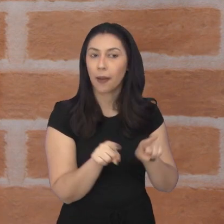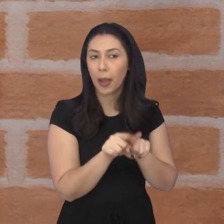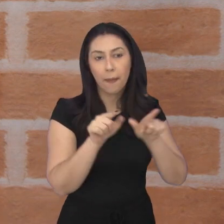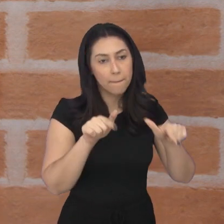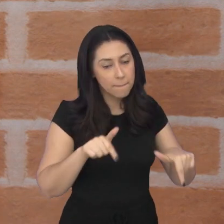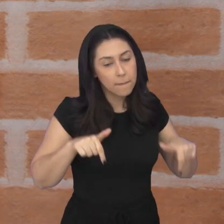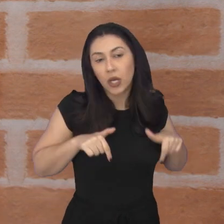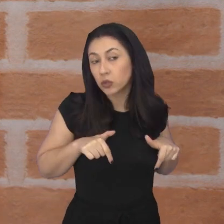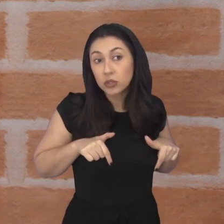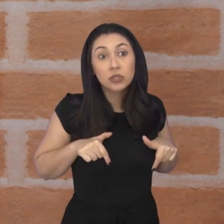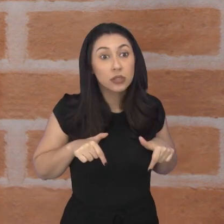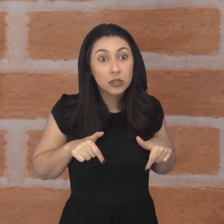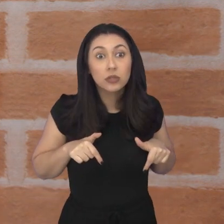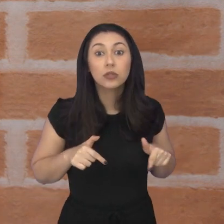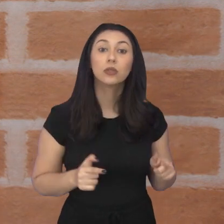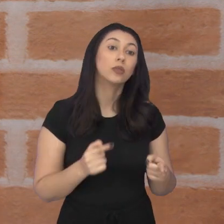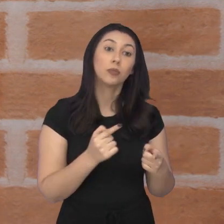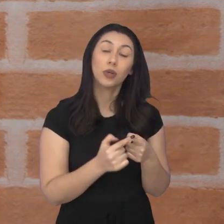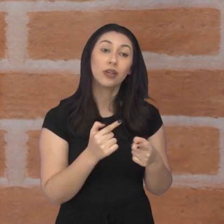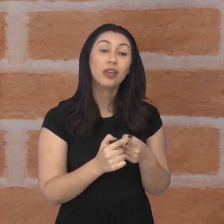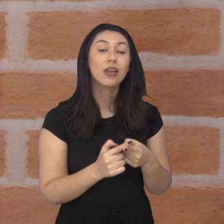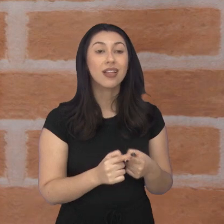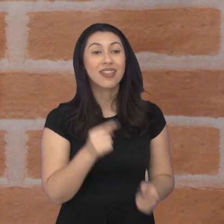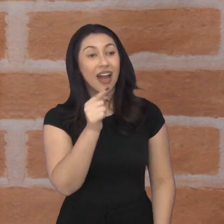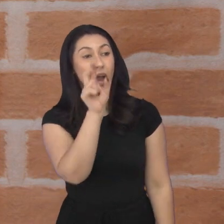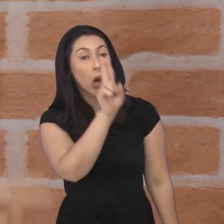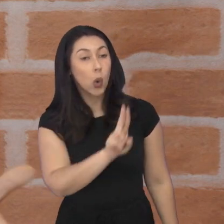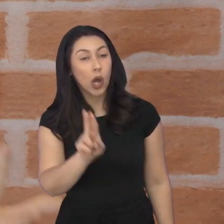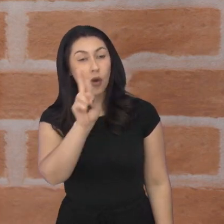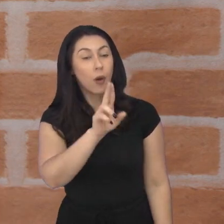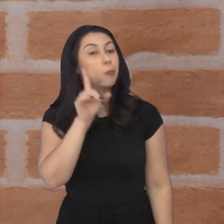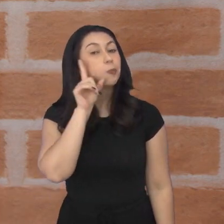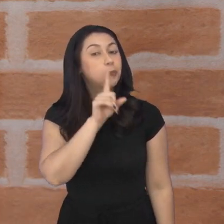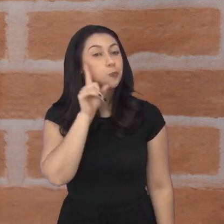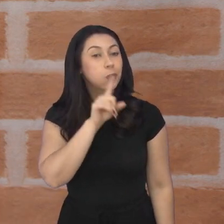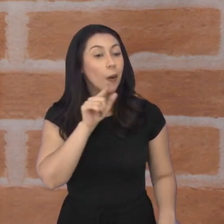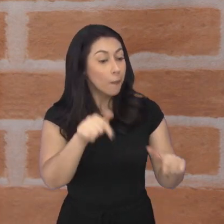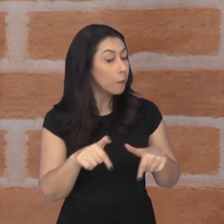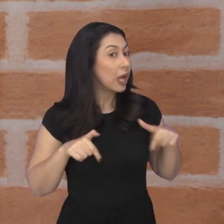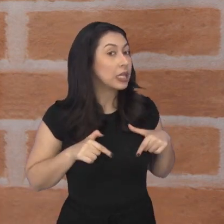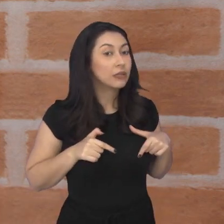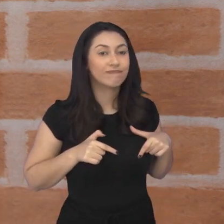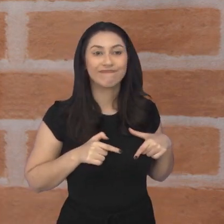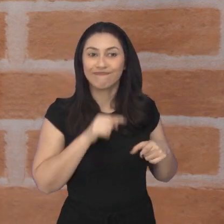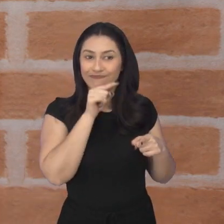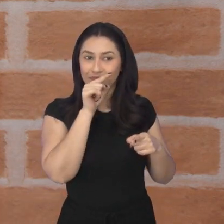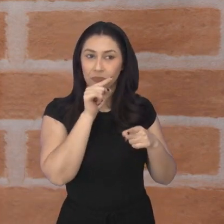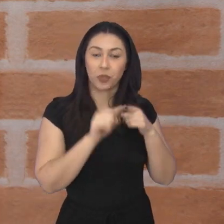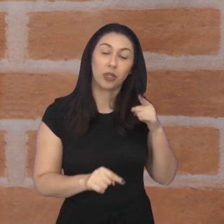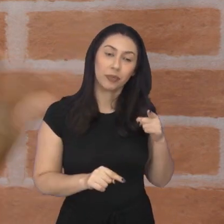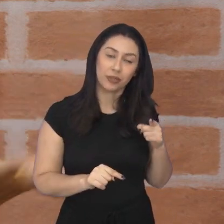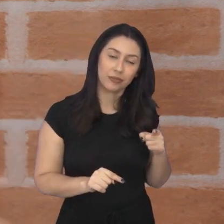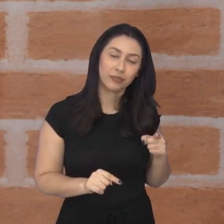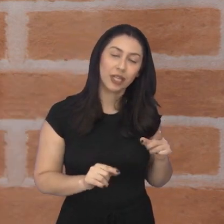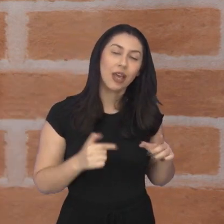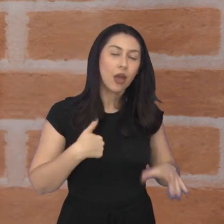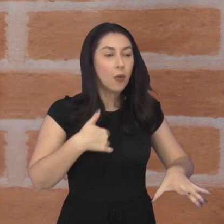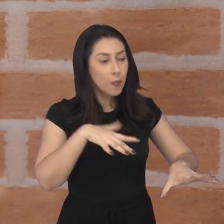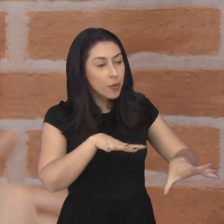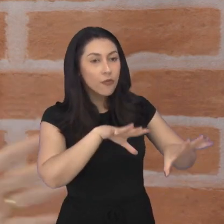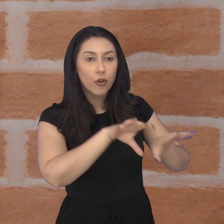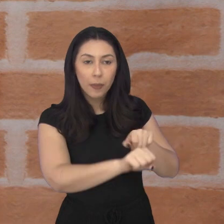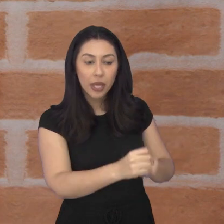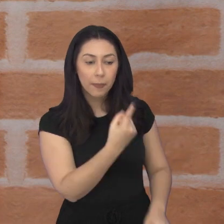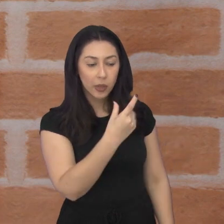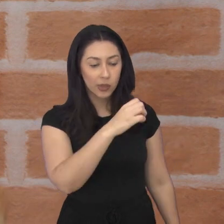patrocínios naquela época. Por você estar na Universidade Americana, tem uma regra que você não pode receber patrocínio, né? E aí, então, enfim, quando eu me formei